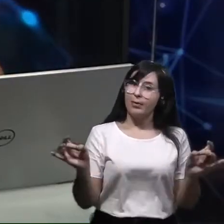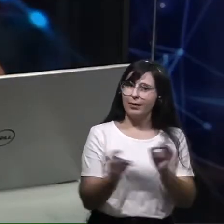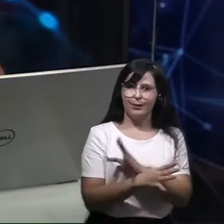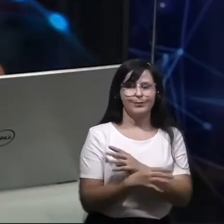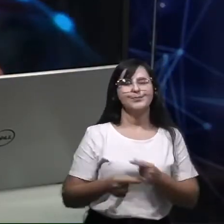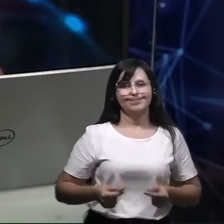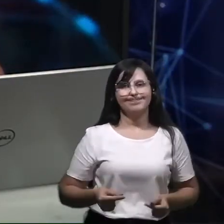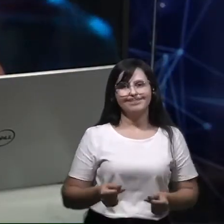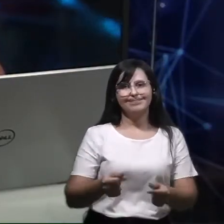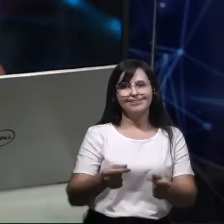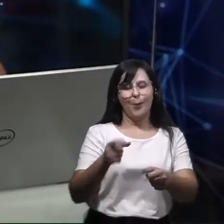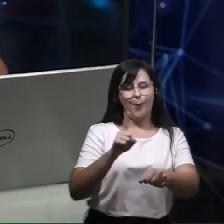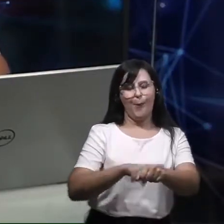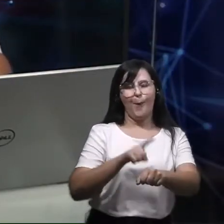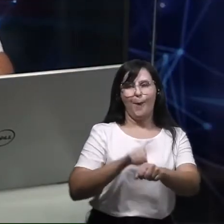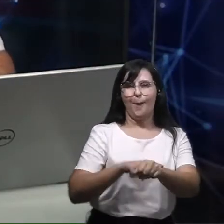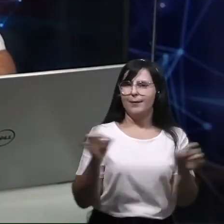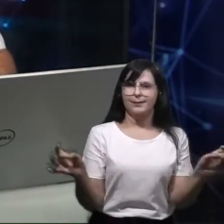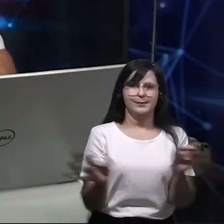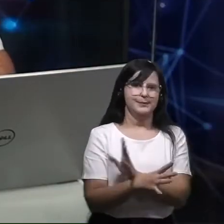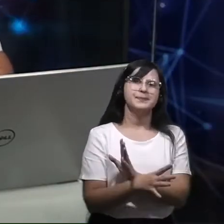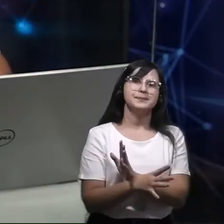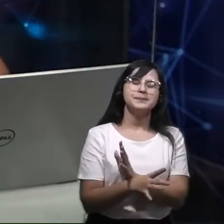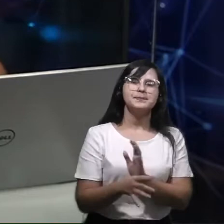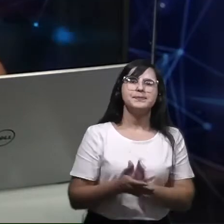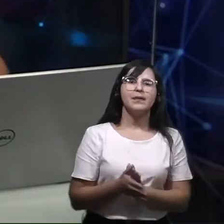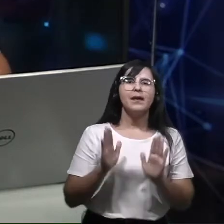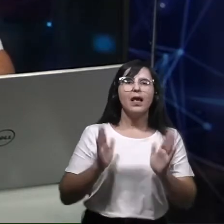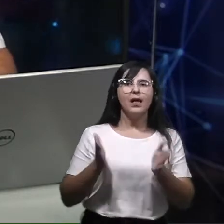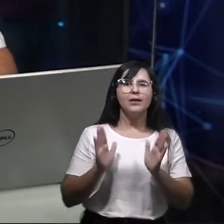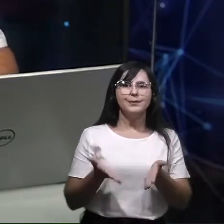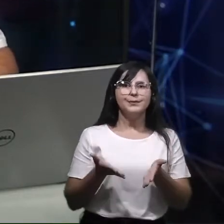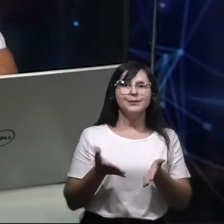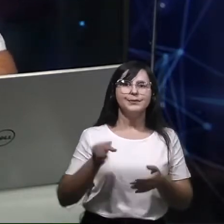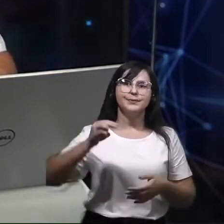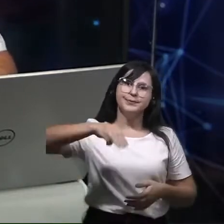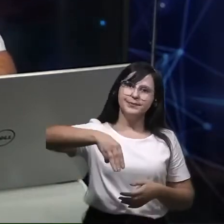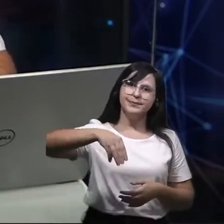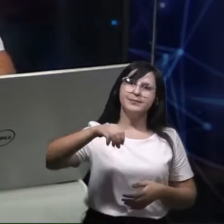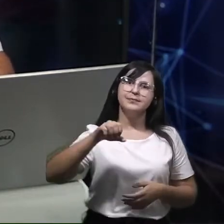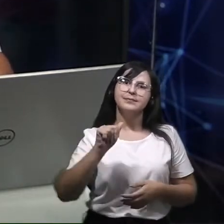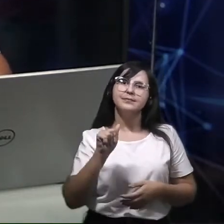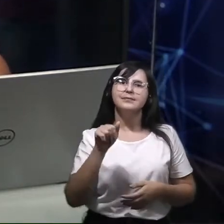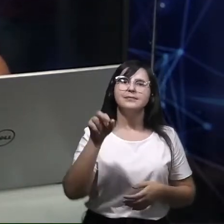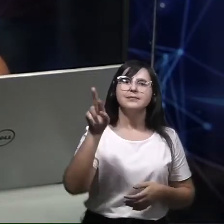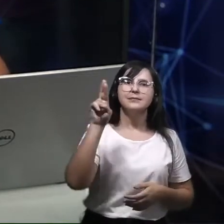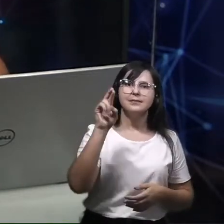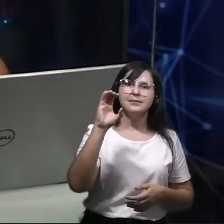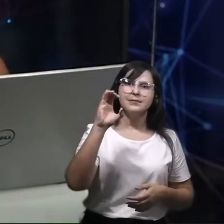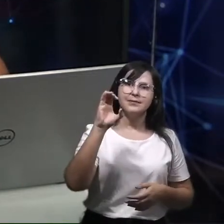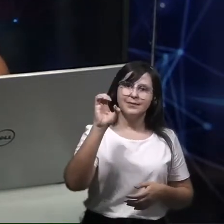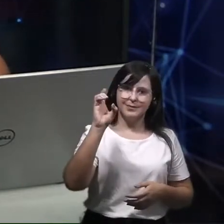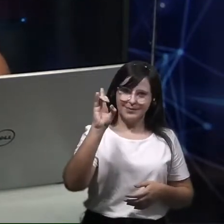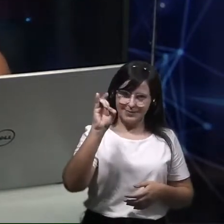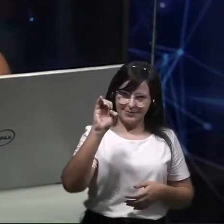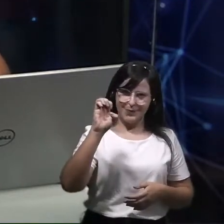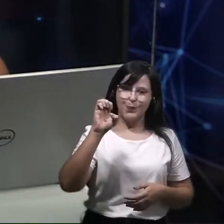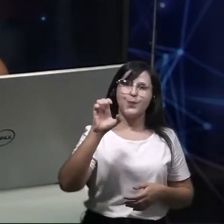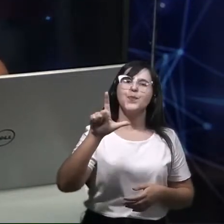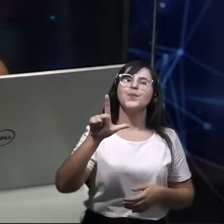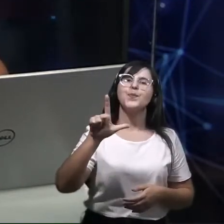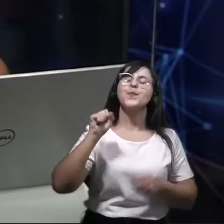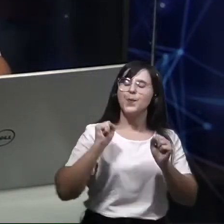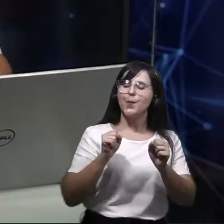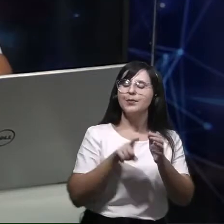tempo, conforme as nossas regras, o candidato que respondeu agora, o Maciel do Nascimento, ele vai fazer a pergunta ao candidato